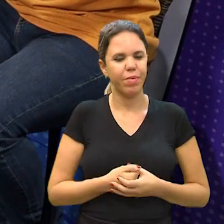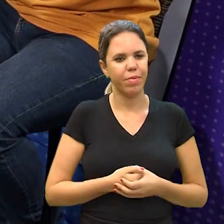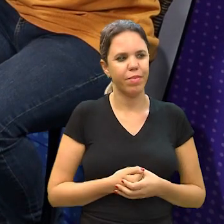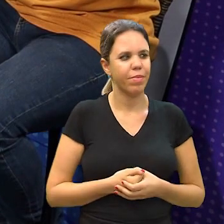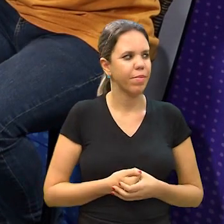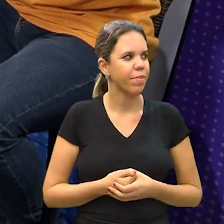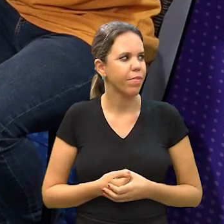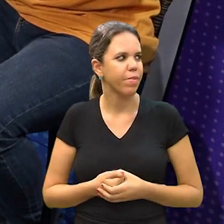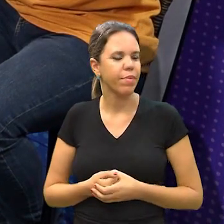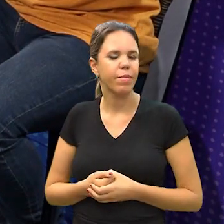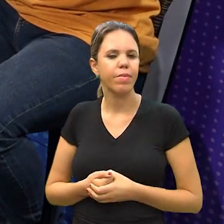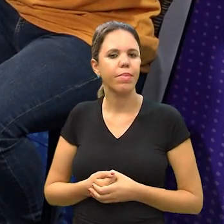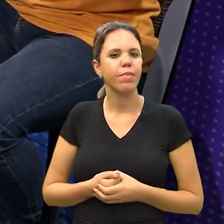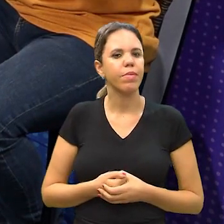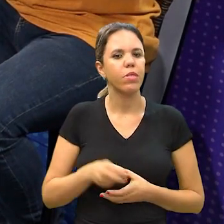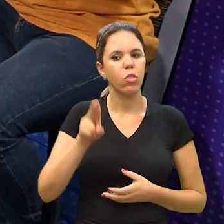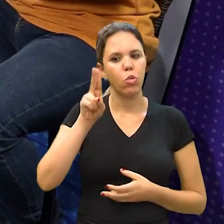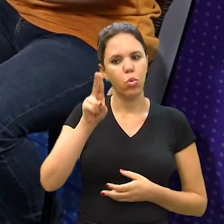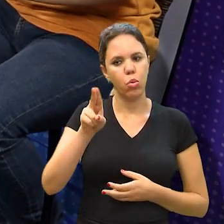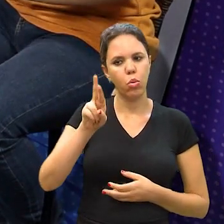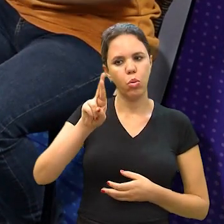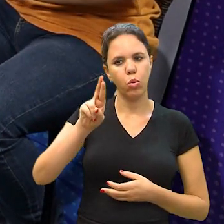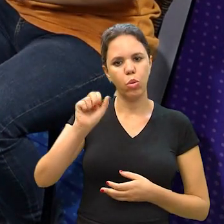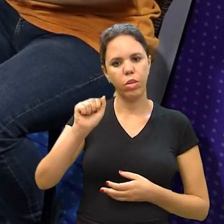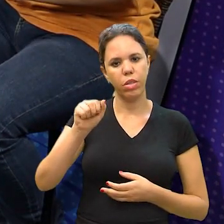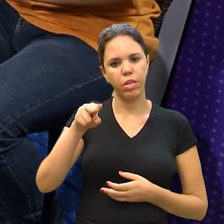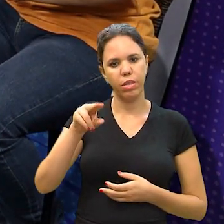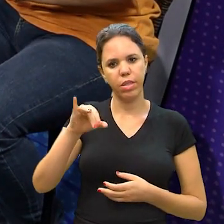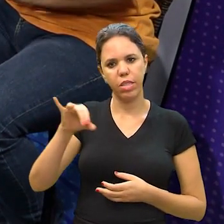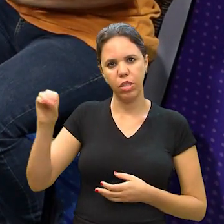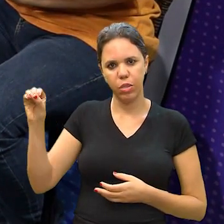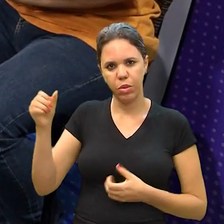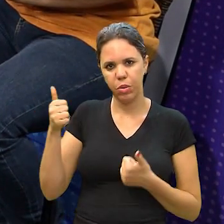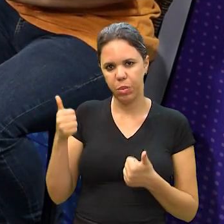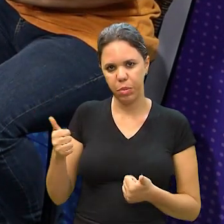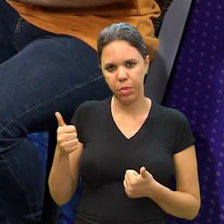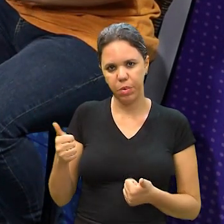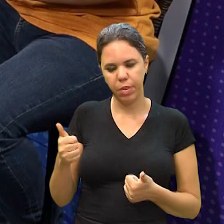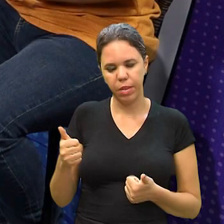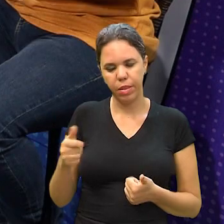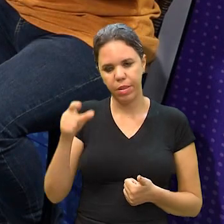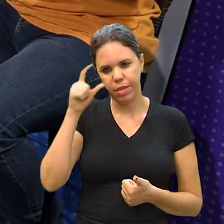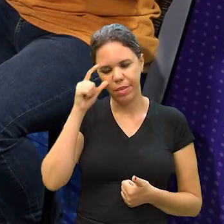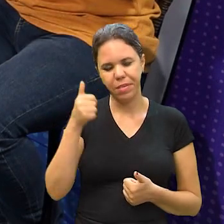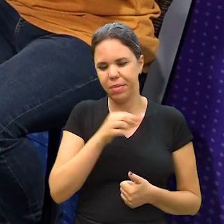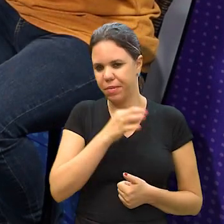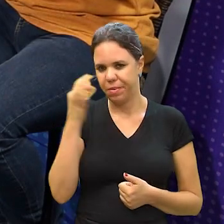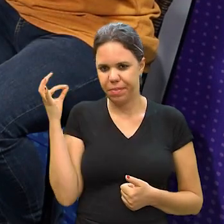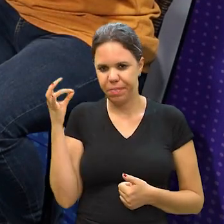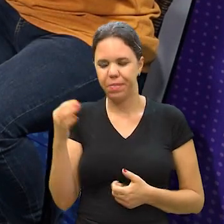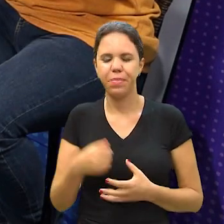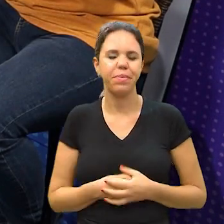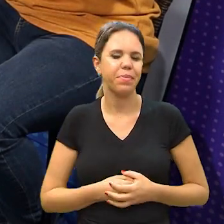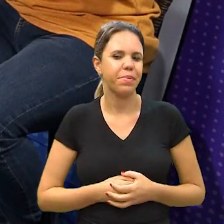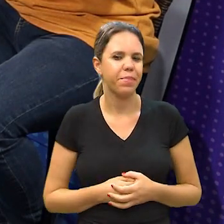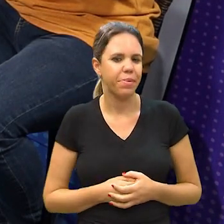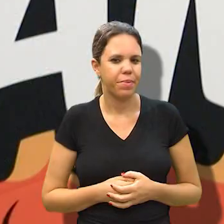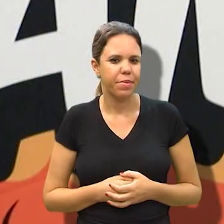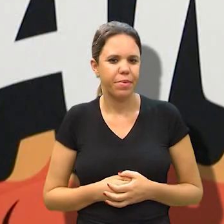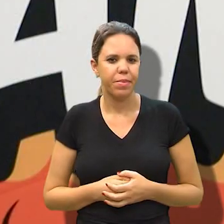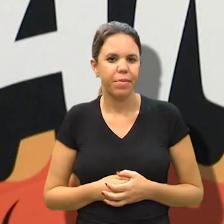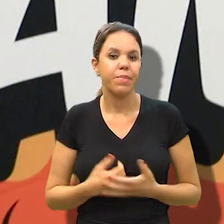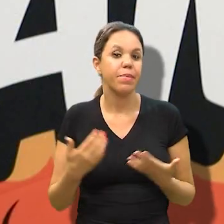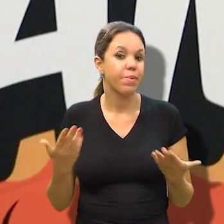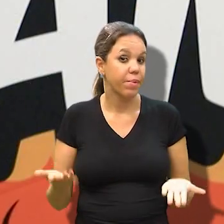está aqui comigo agora é o Urânio. Tudo bem, Urânio? Tudo bem? Como vai, Michel? Tudo ótimo, tudo